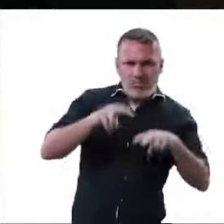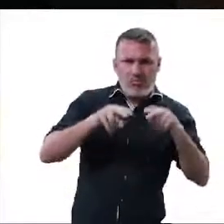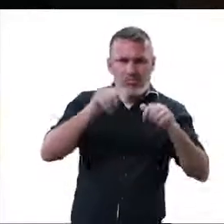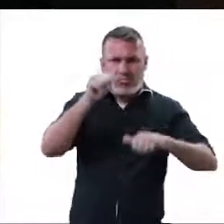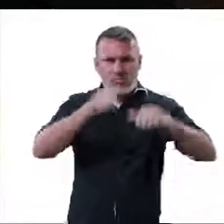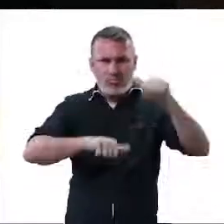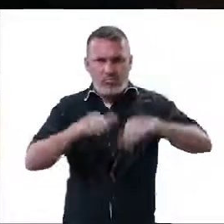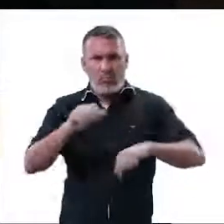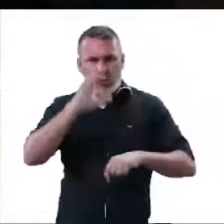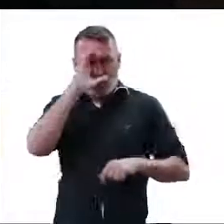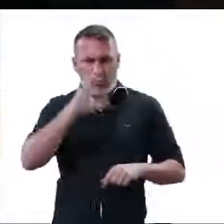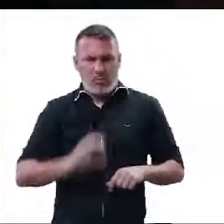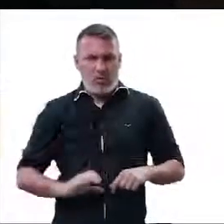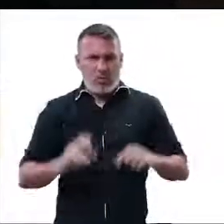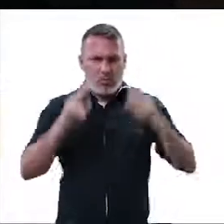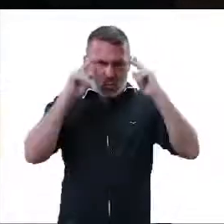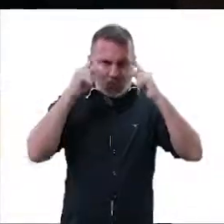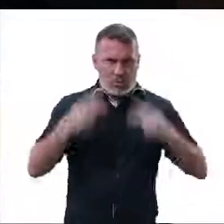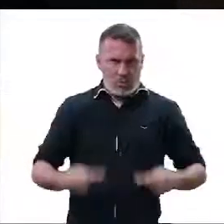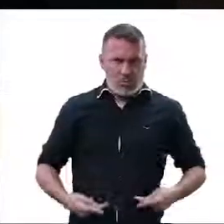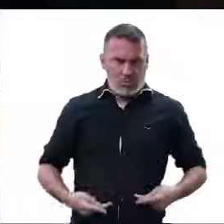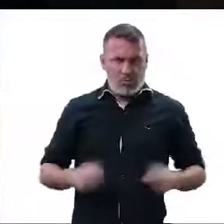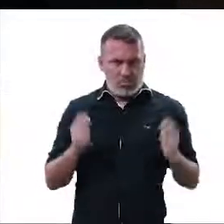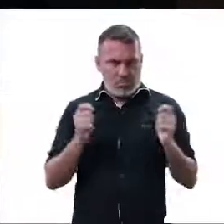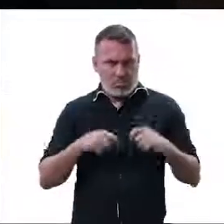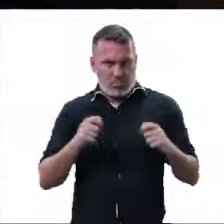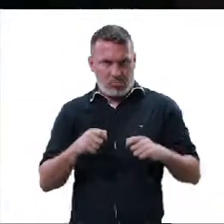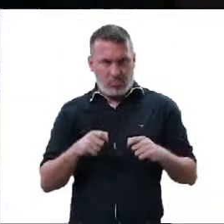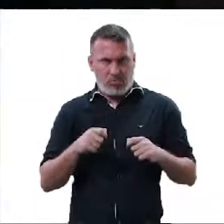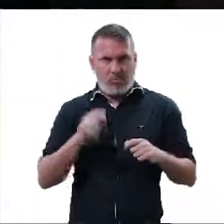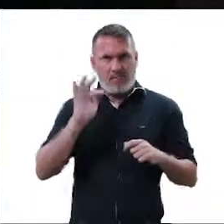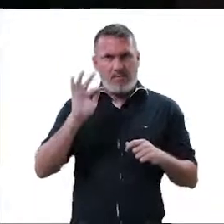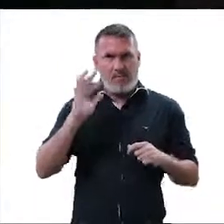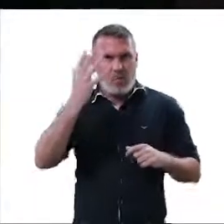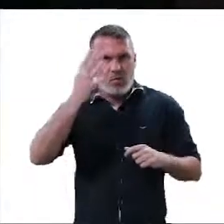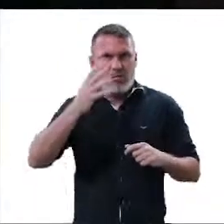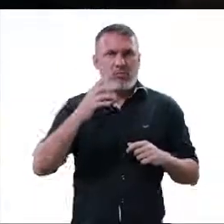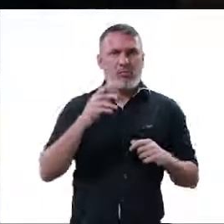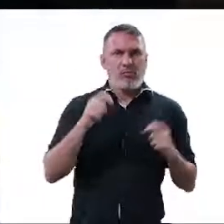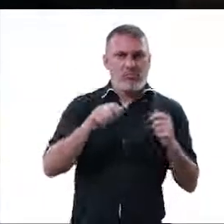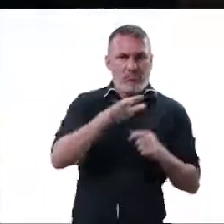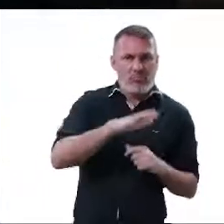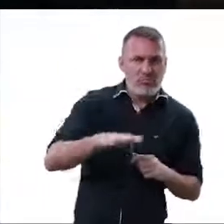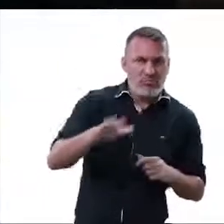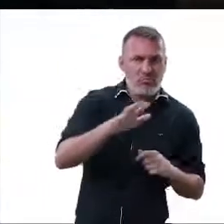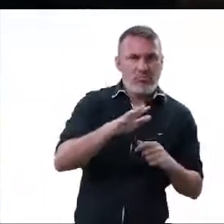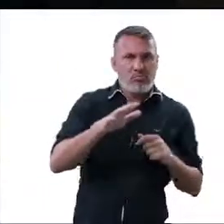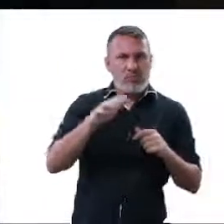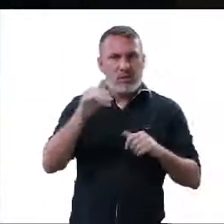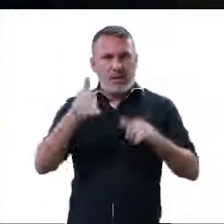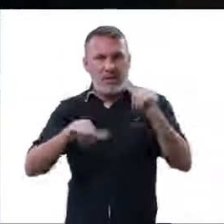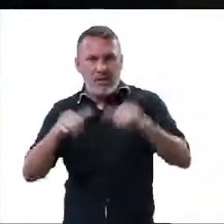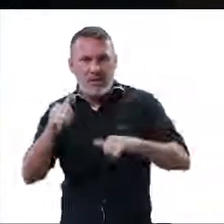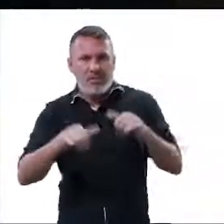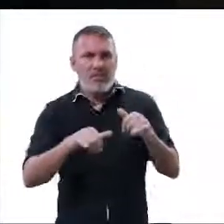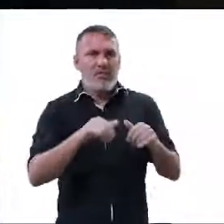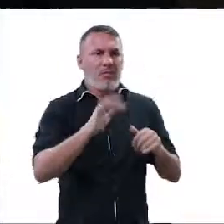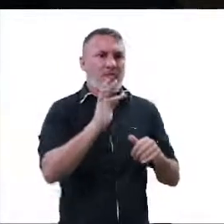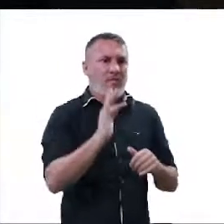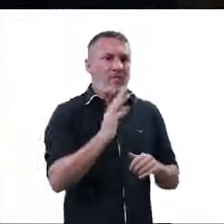comportamento humano como nós estudamos elementos, fenômenos físicos, fenômenos